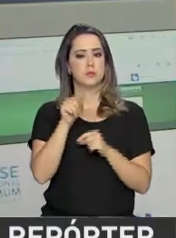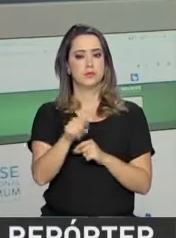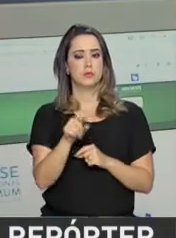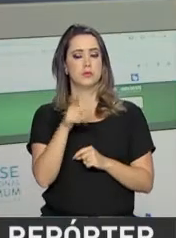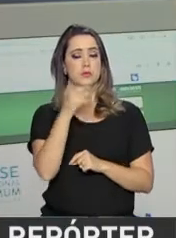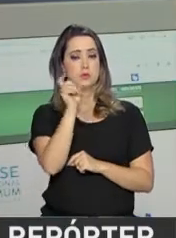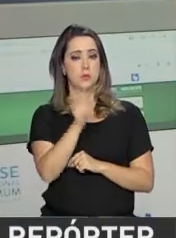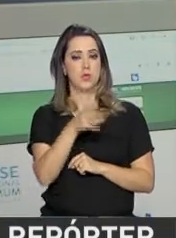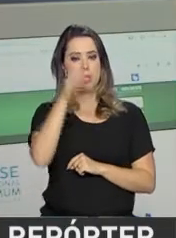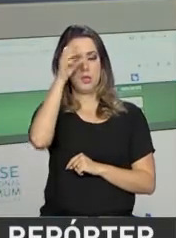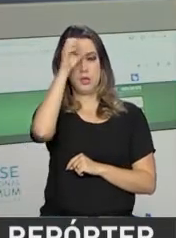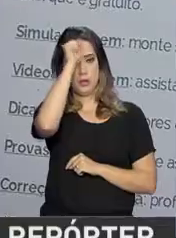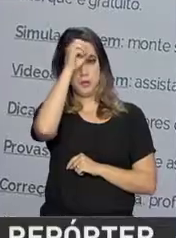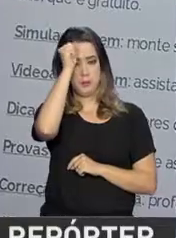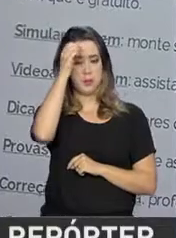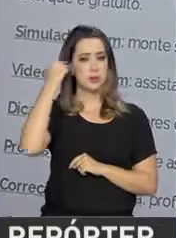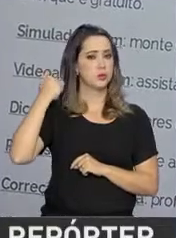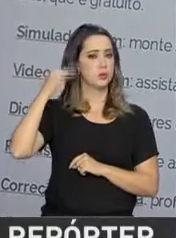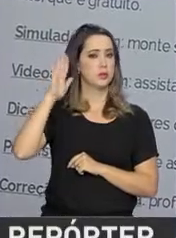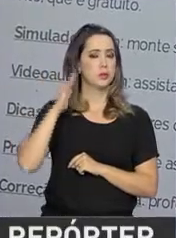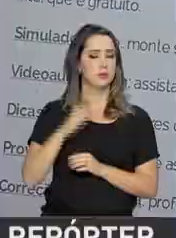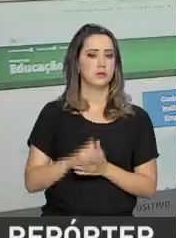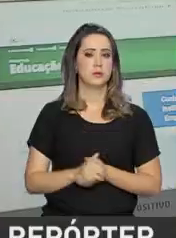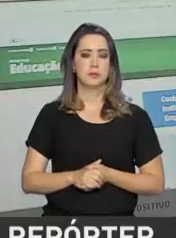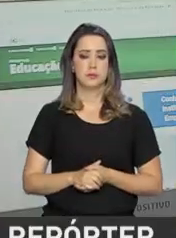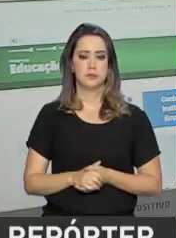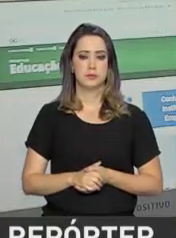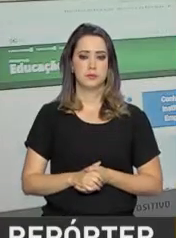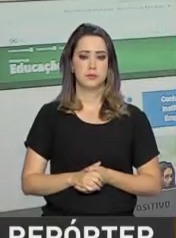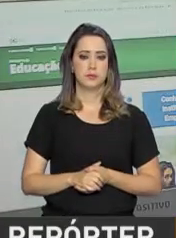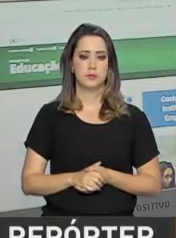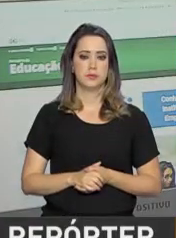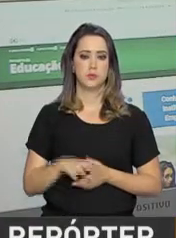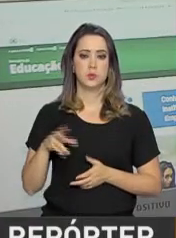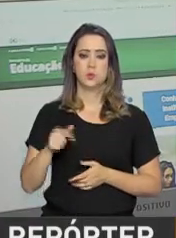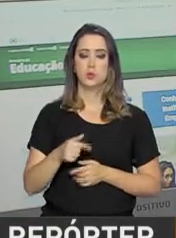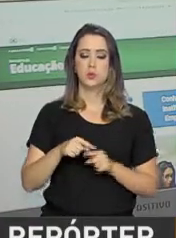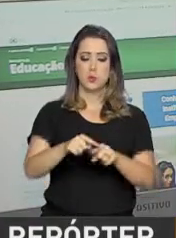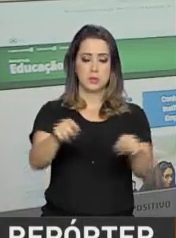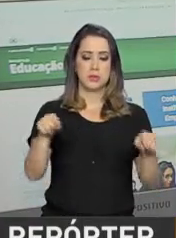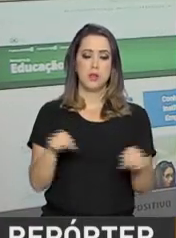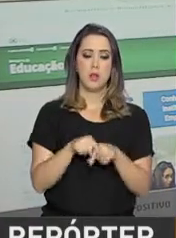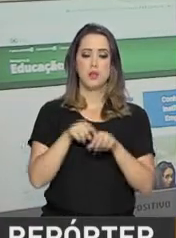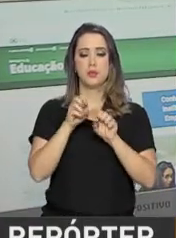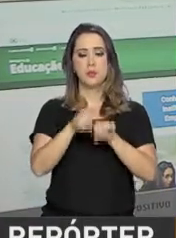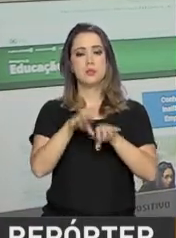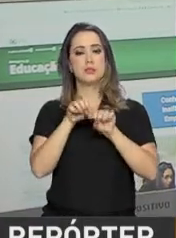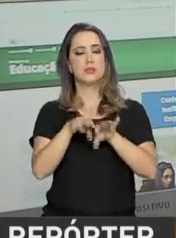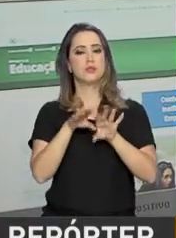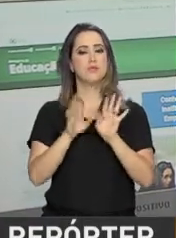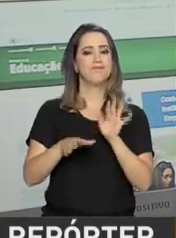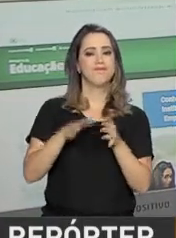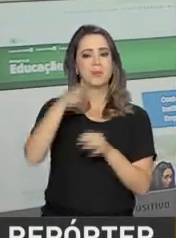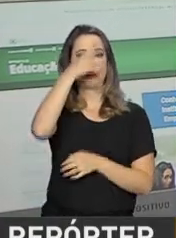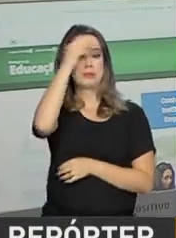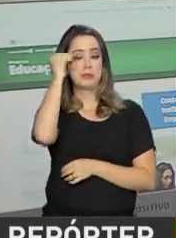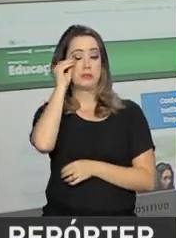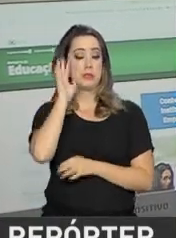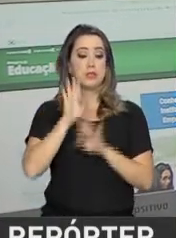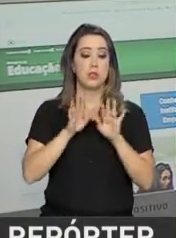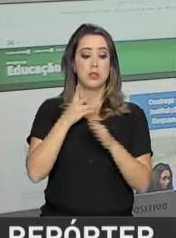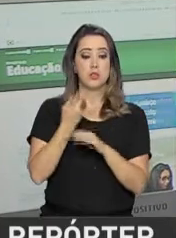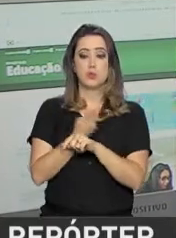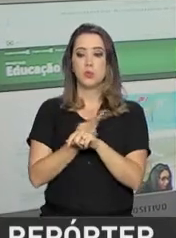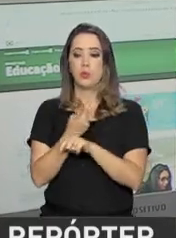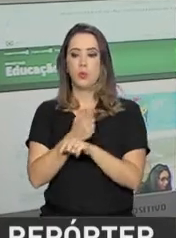milena aprimora o que aprende na sala de aula tudo que a gente aprende sala nem sempre fica muito na memória normalmente a gente vai na internet no